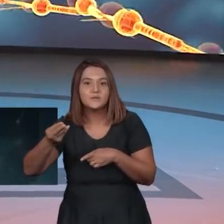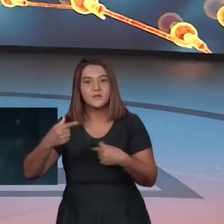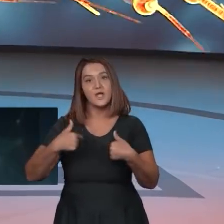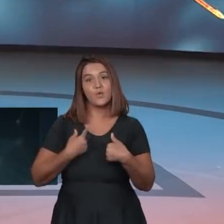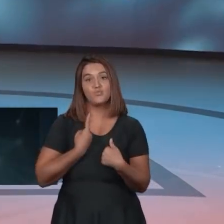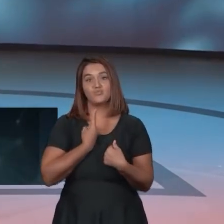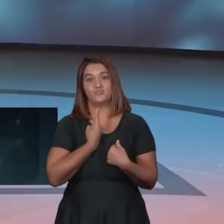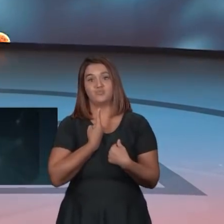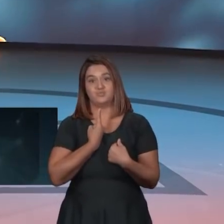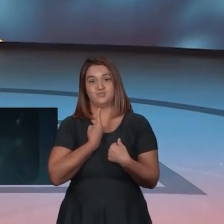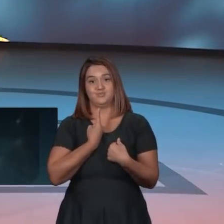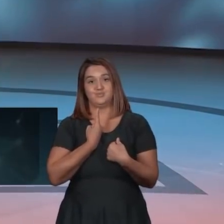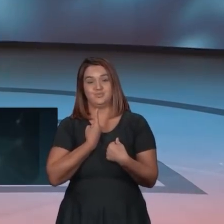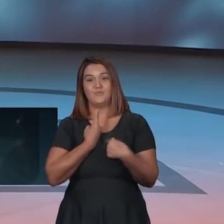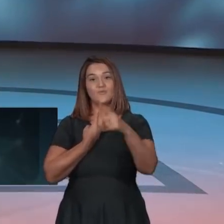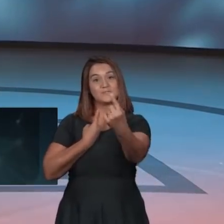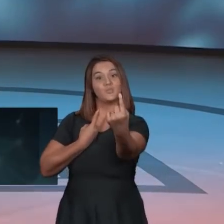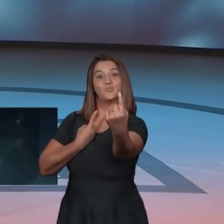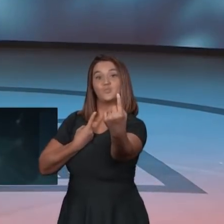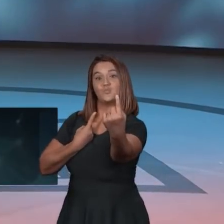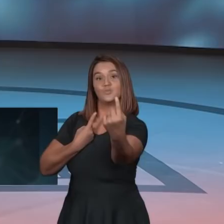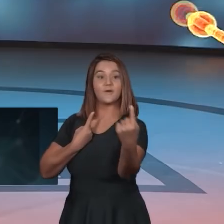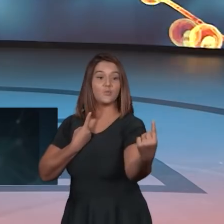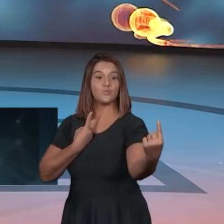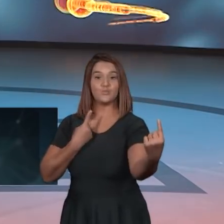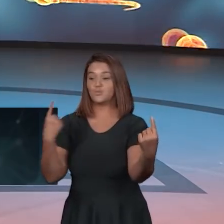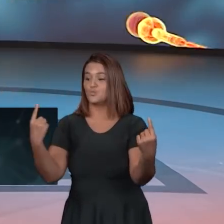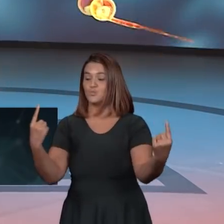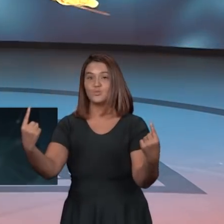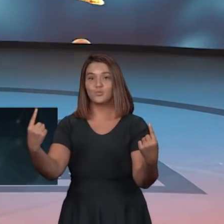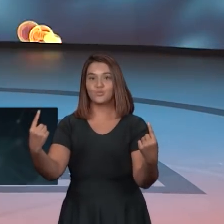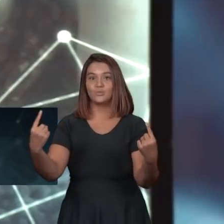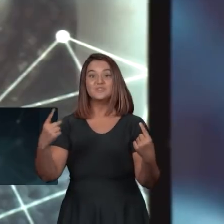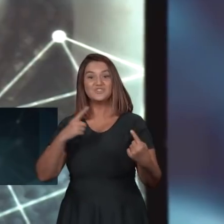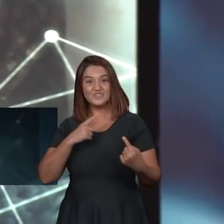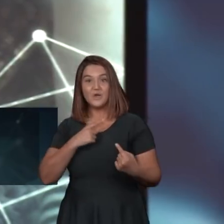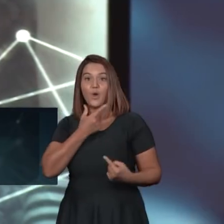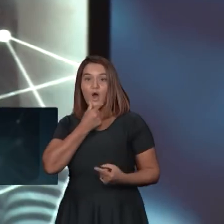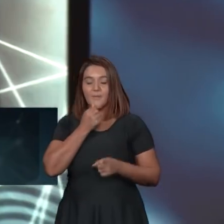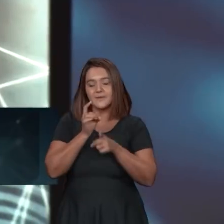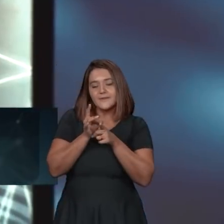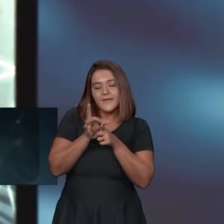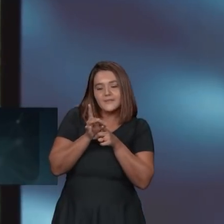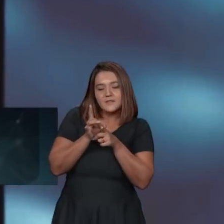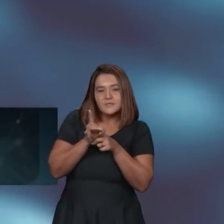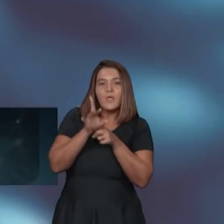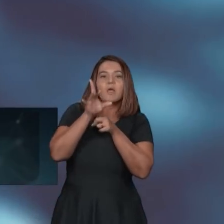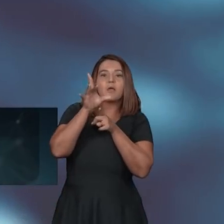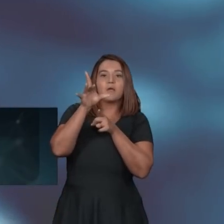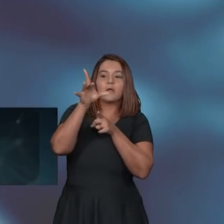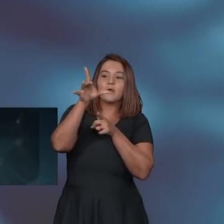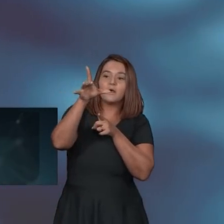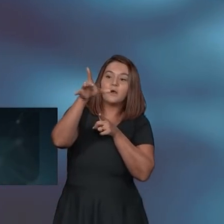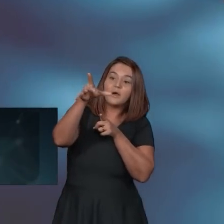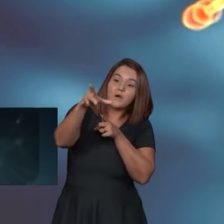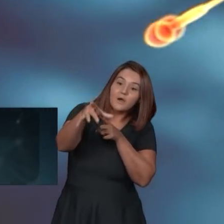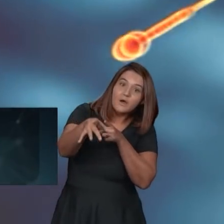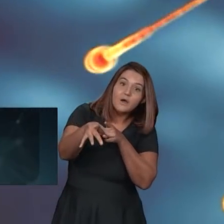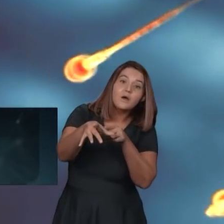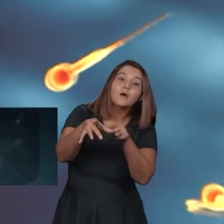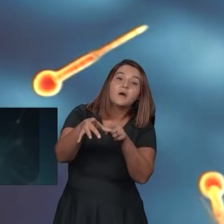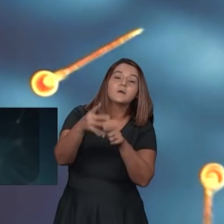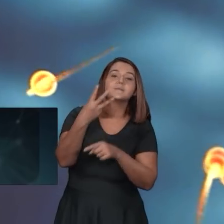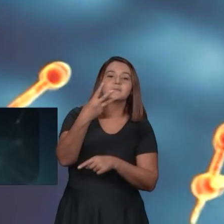em 300 milhões para fecundar o óvulo que estava no útero da sua mãe. Só por essa conta, eu digo que você ganhou